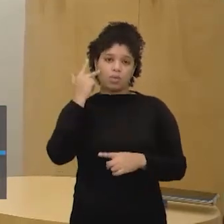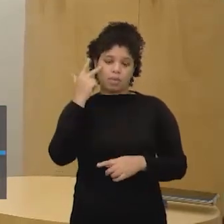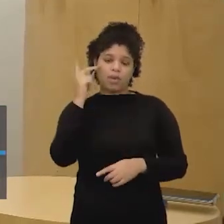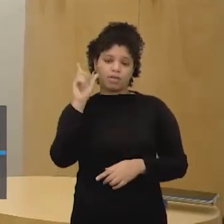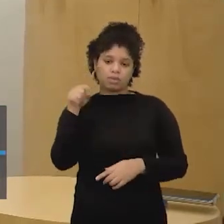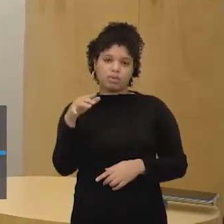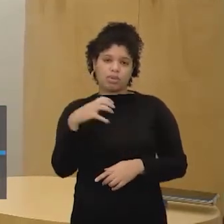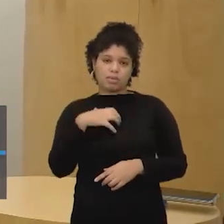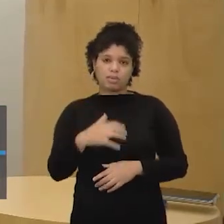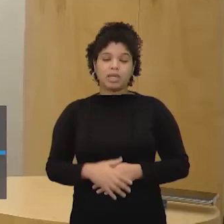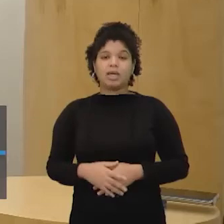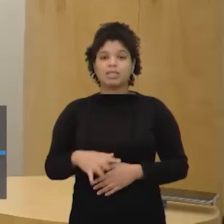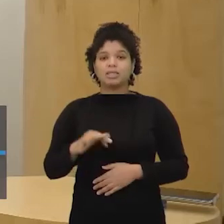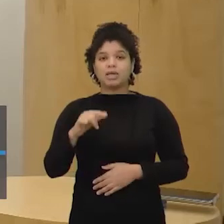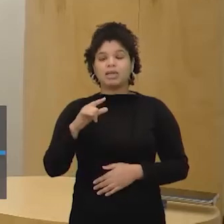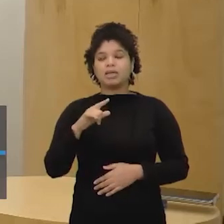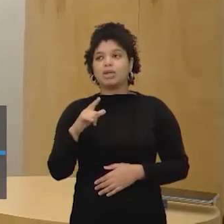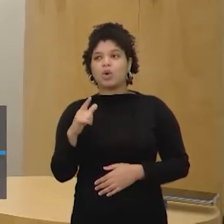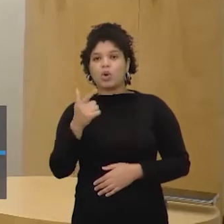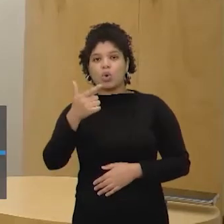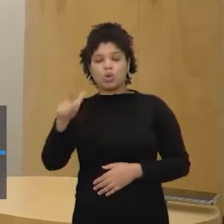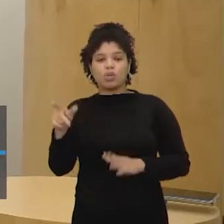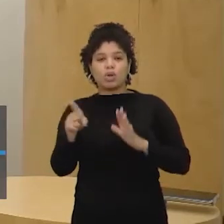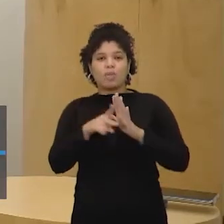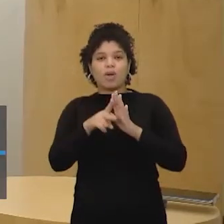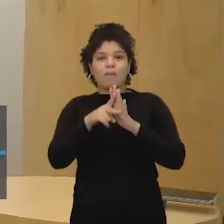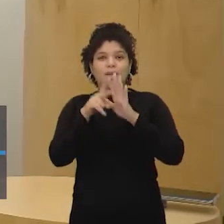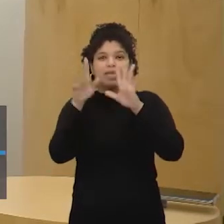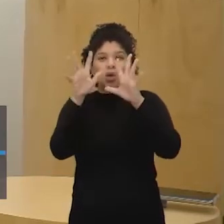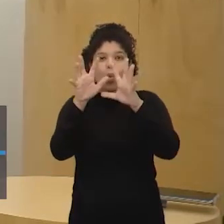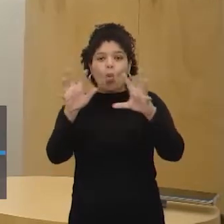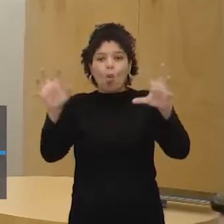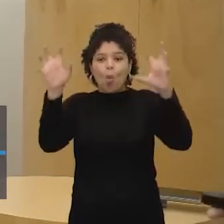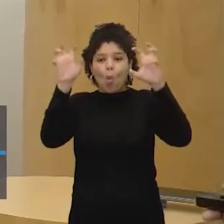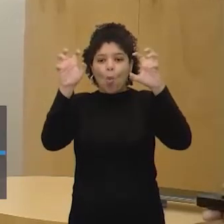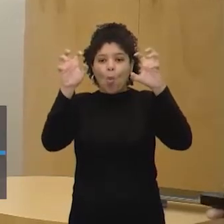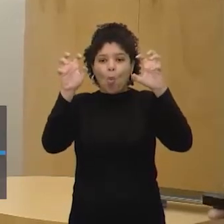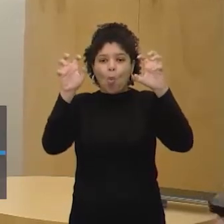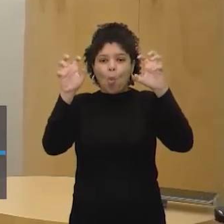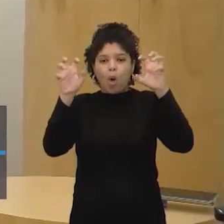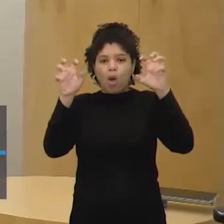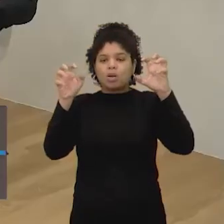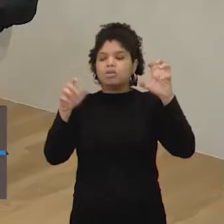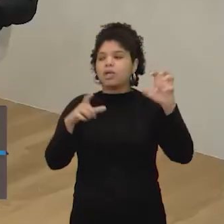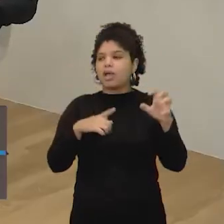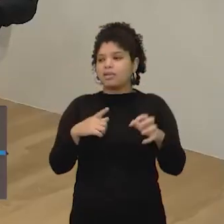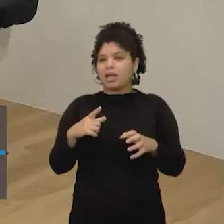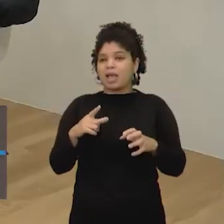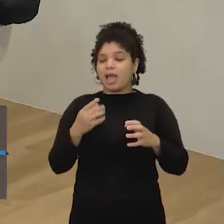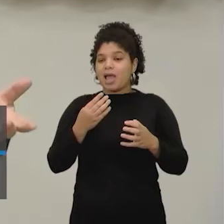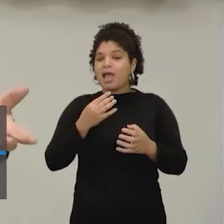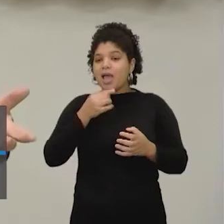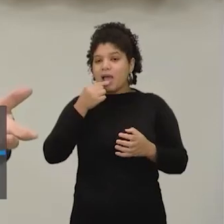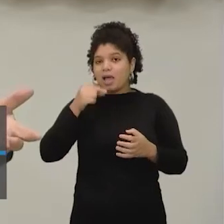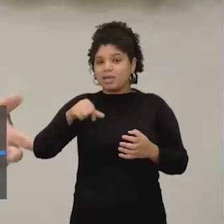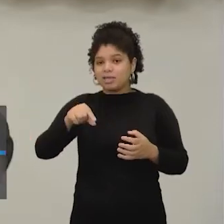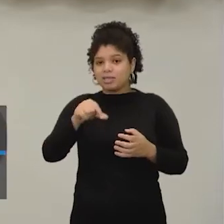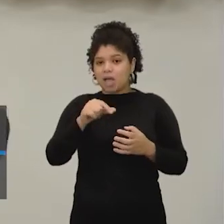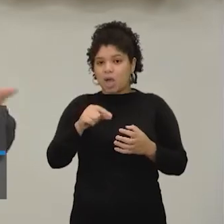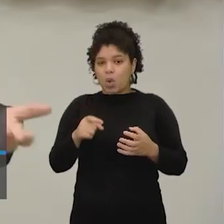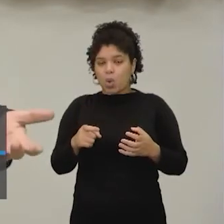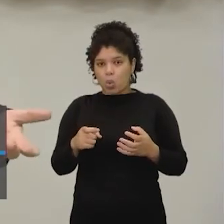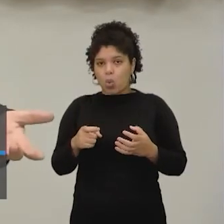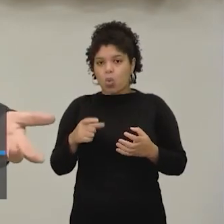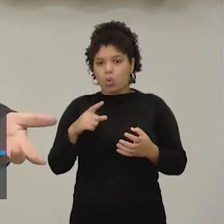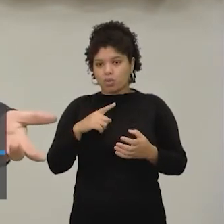Então, se você tiver uma baixa umidade do ar na hora de fazer, justamente você tem o sal mais sequinho. Sim. Até a gente aqui